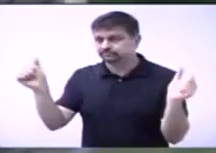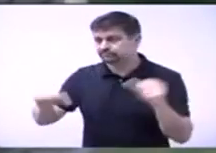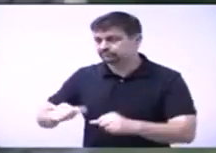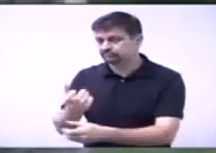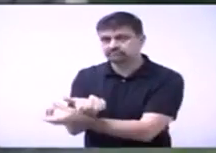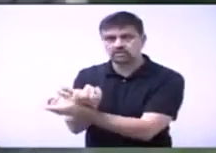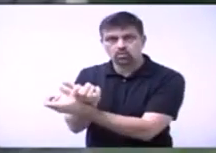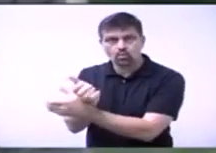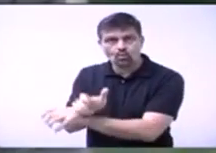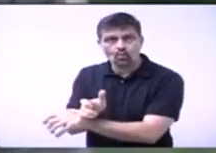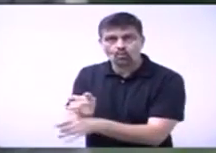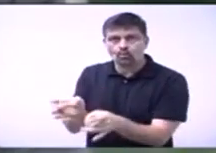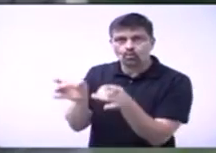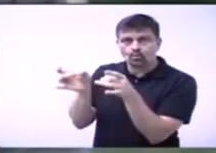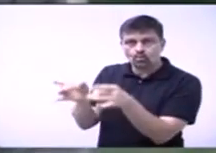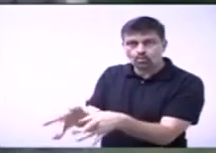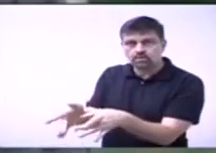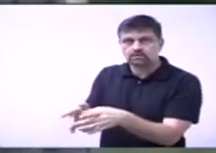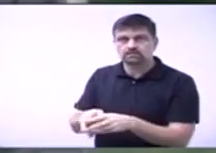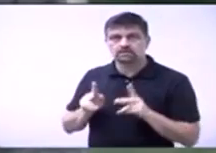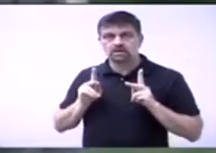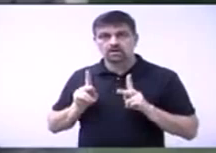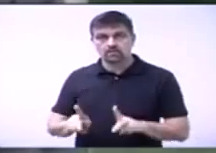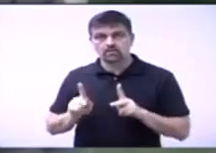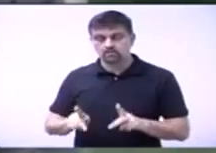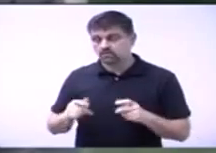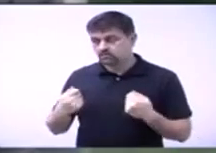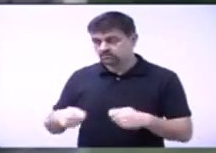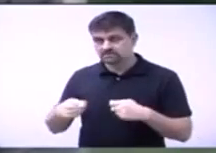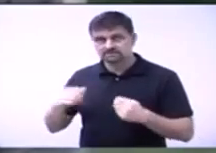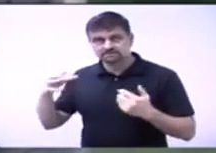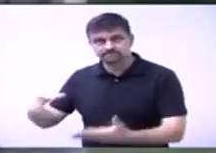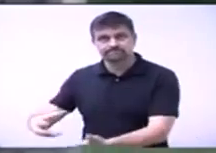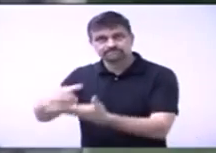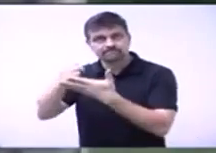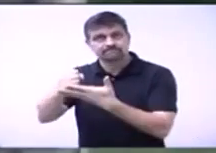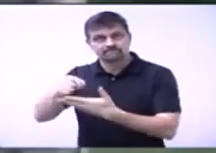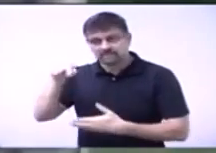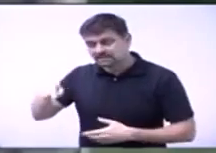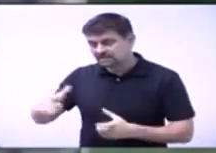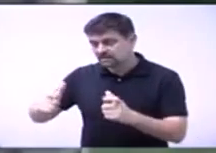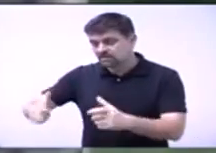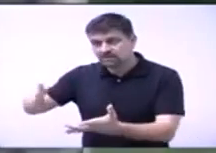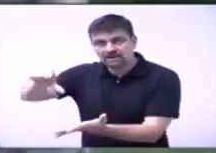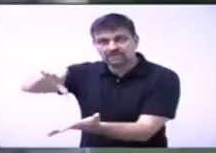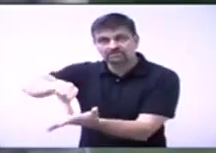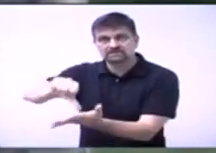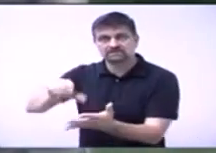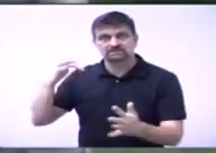abandonado. Que a população possa reaver esse ponto de lazer